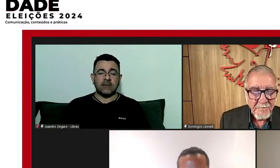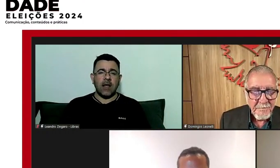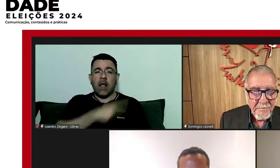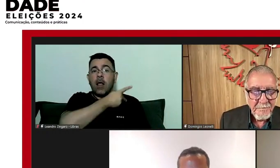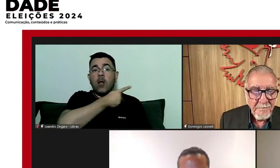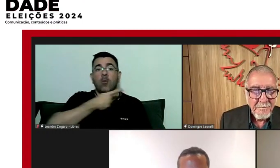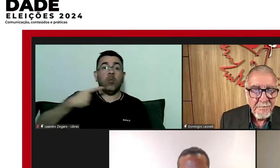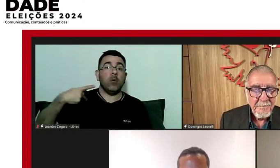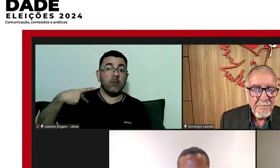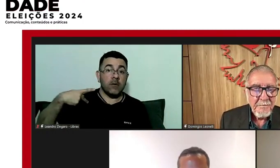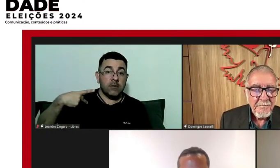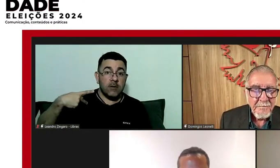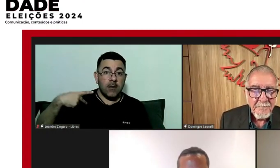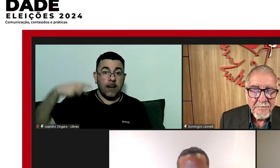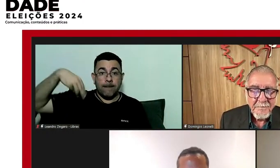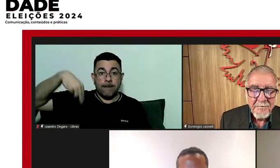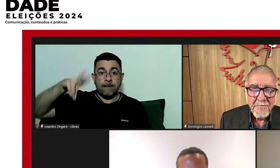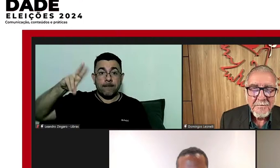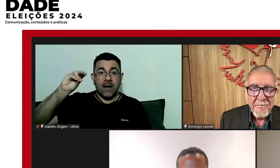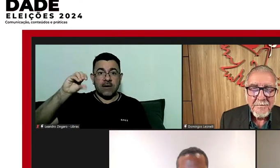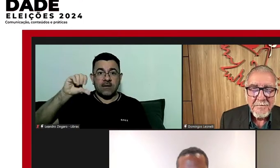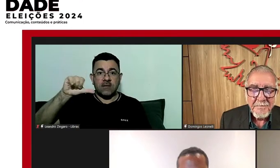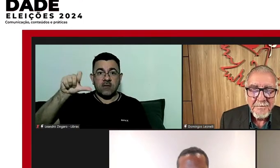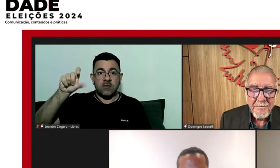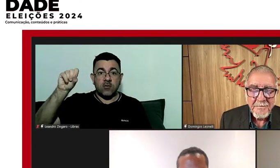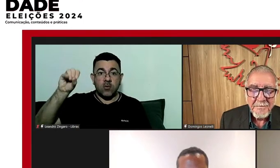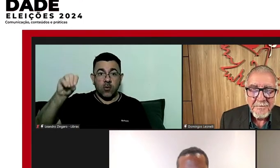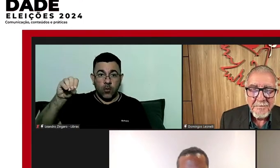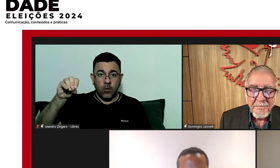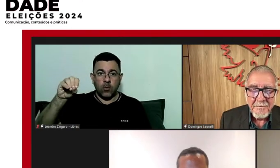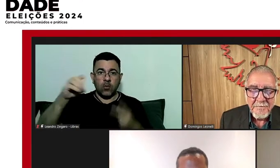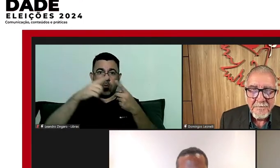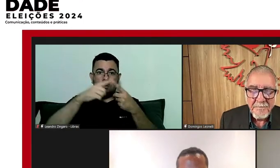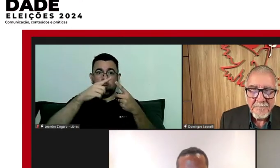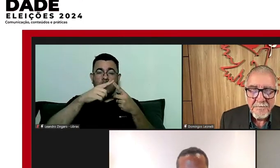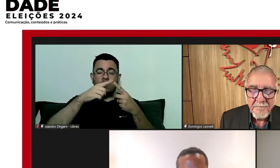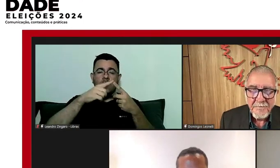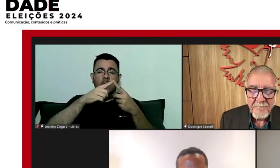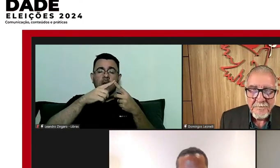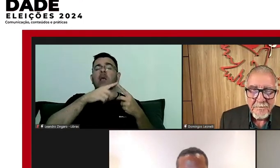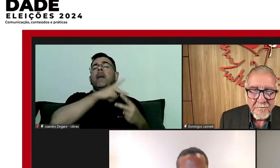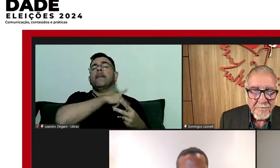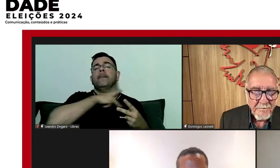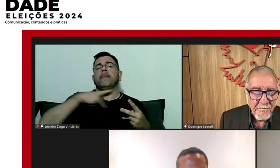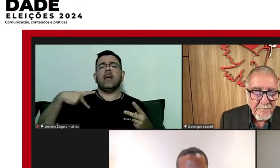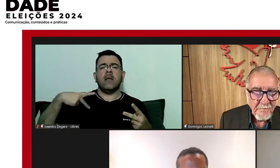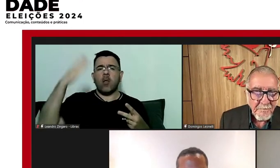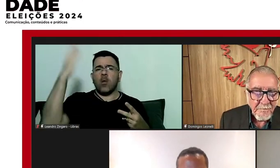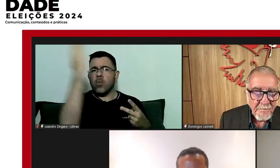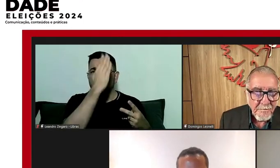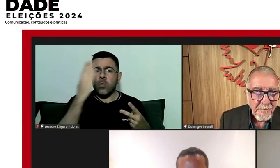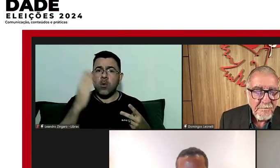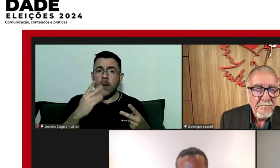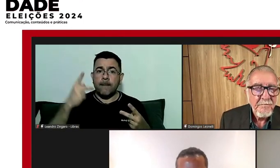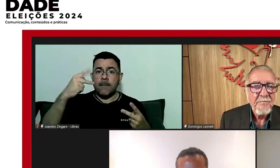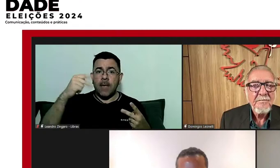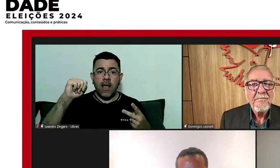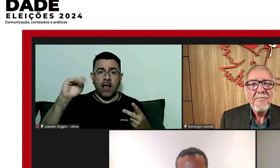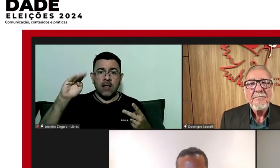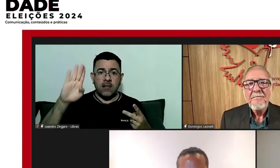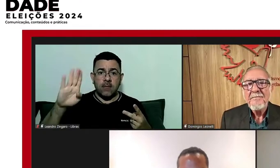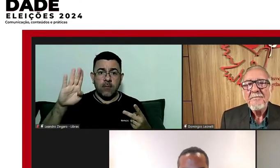João Mangabeira Márcio França com a fala de abertura do presidente Nacional do partido socialista brasileiro